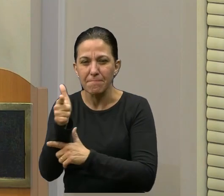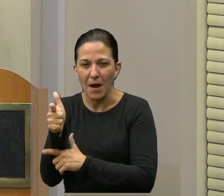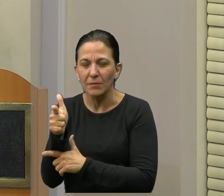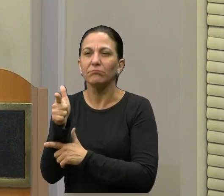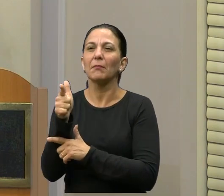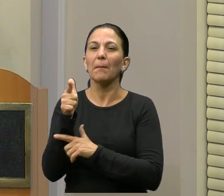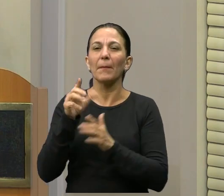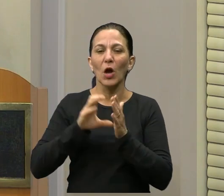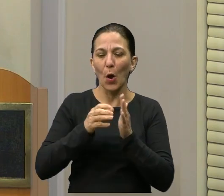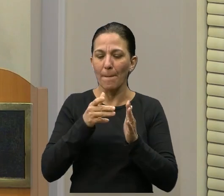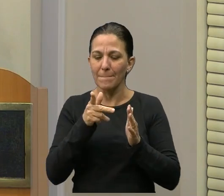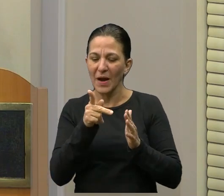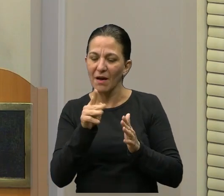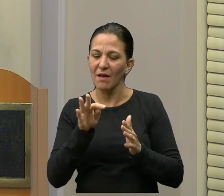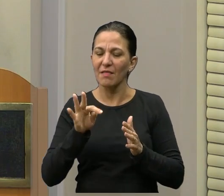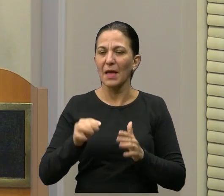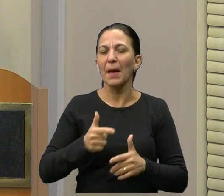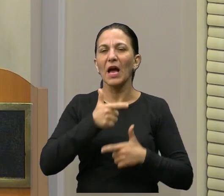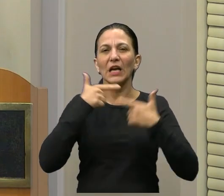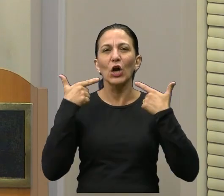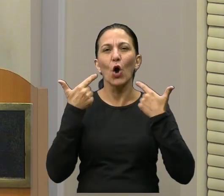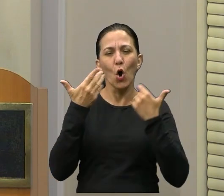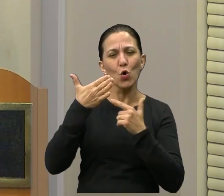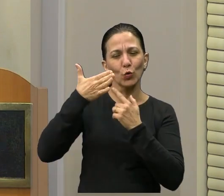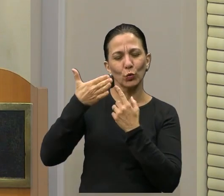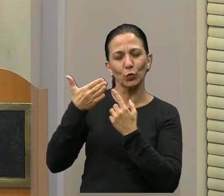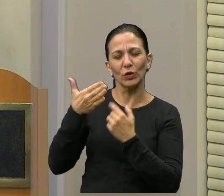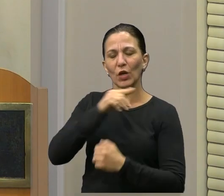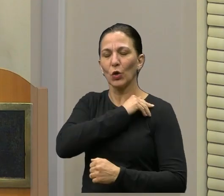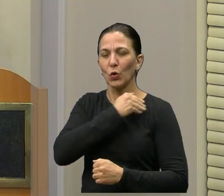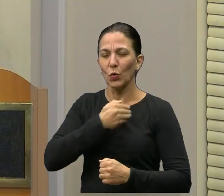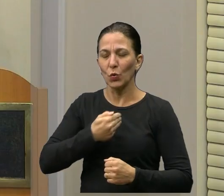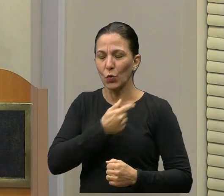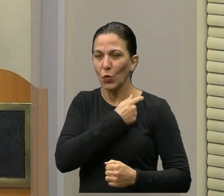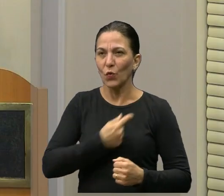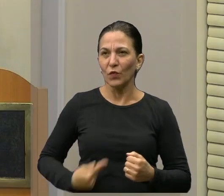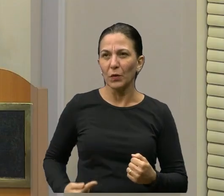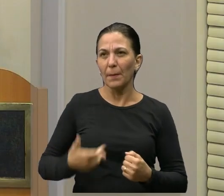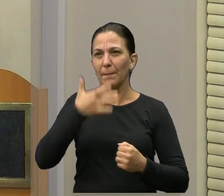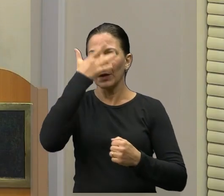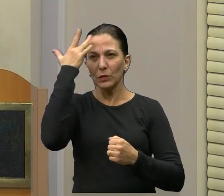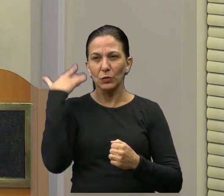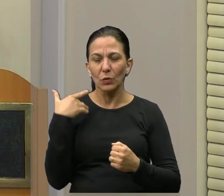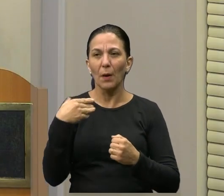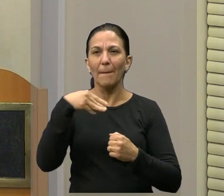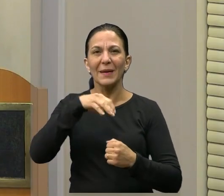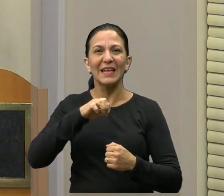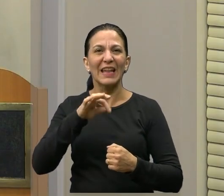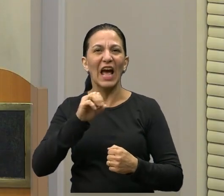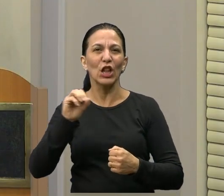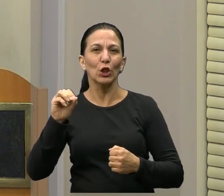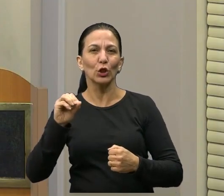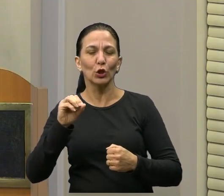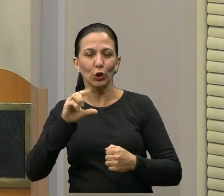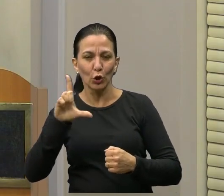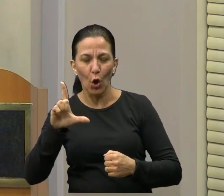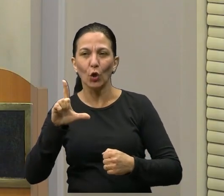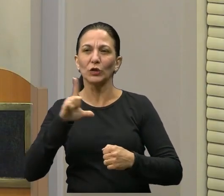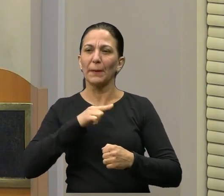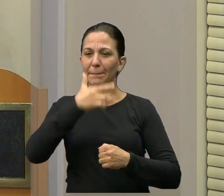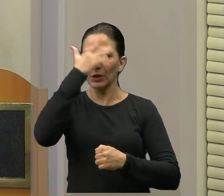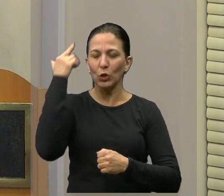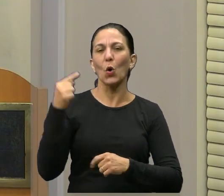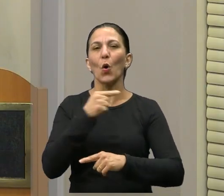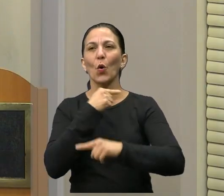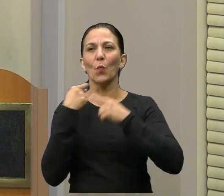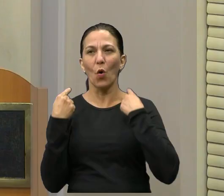e todos riem. Ou sobre o menosprezo do governador com as mortes por contaminação por metanol. Pode concluir, toda morte tira de